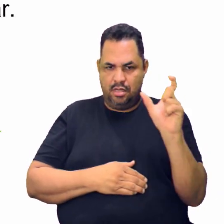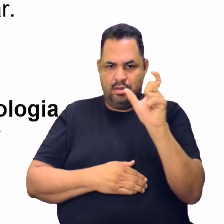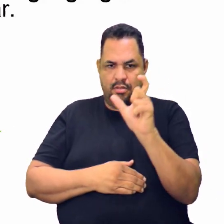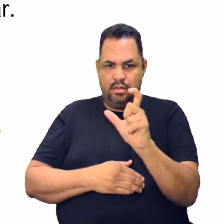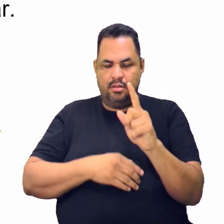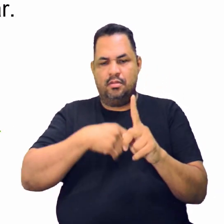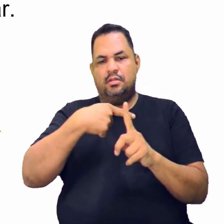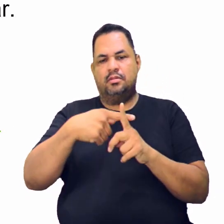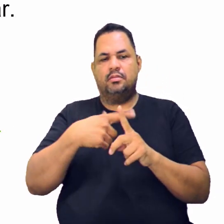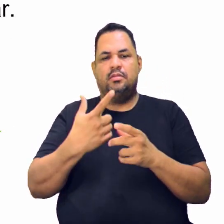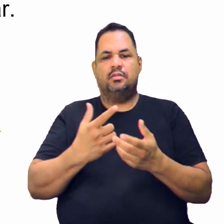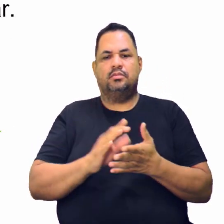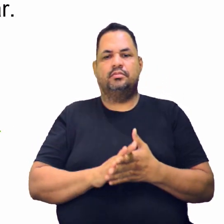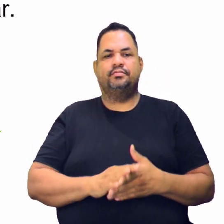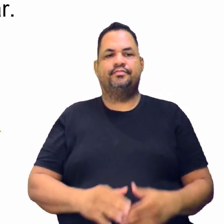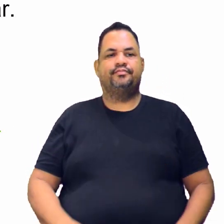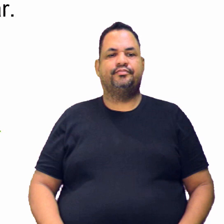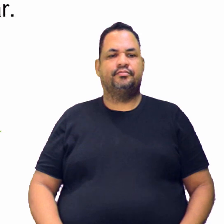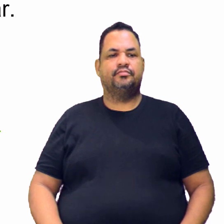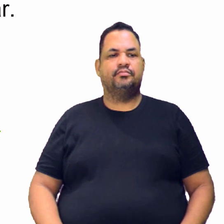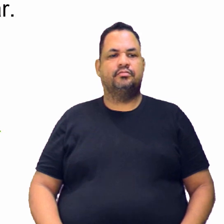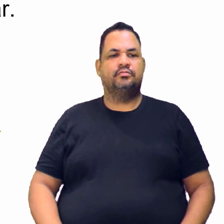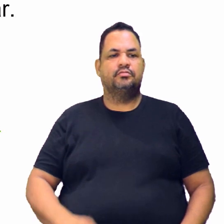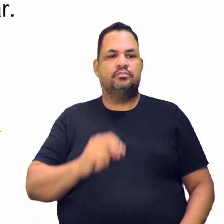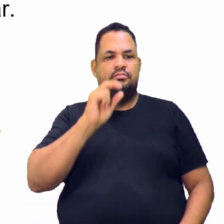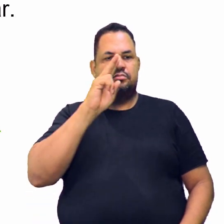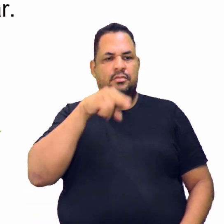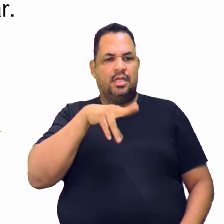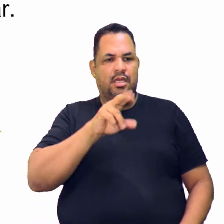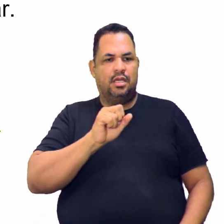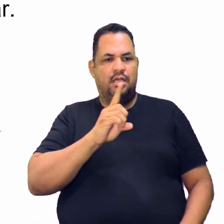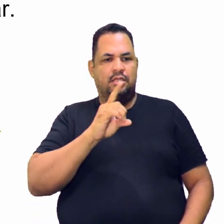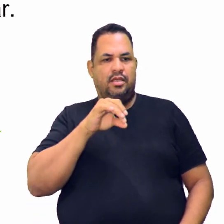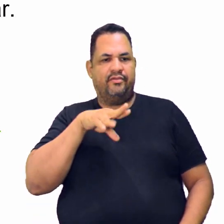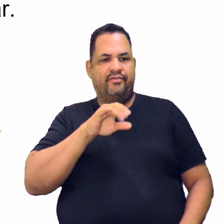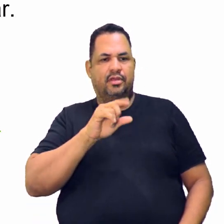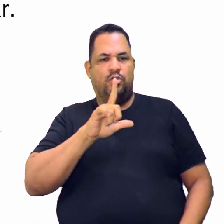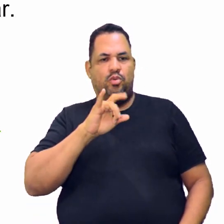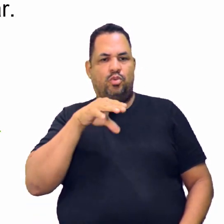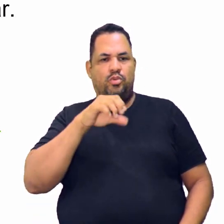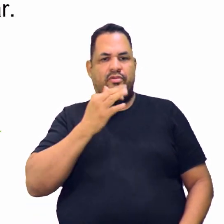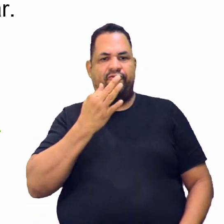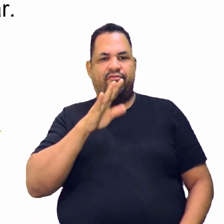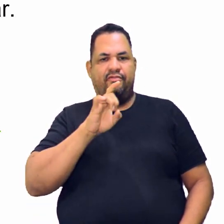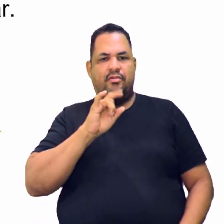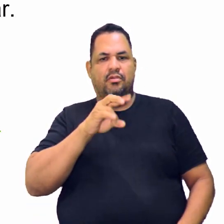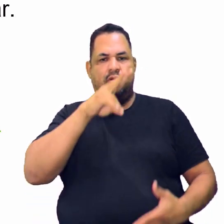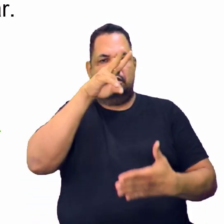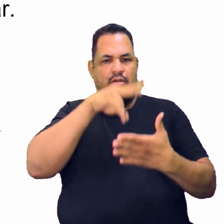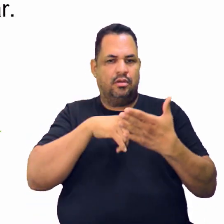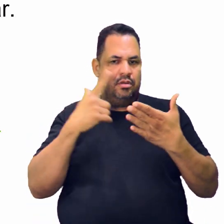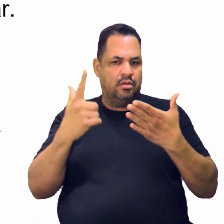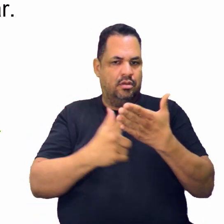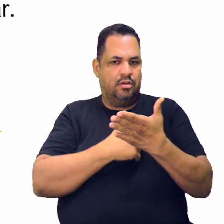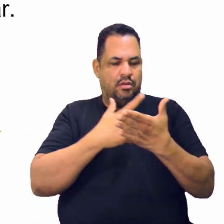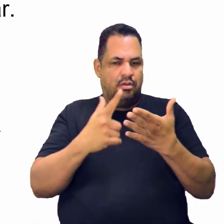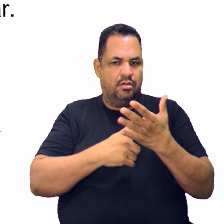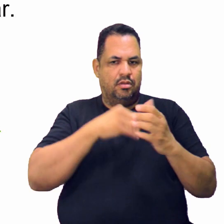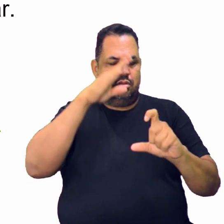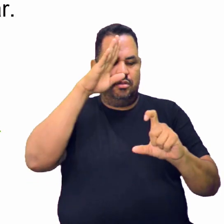aqui para vocês. Ana, Davi, Luiz e Franco leram um